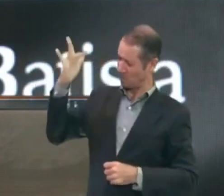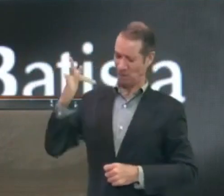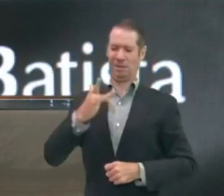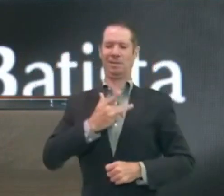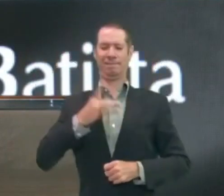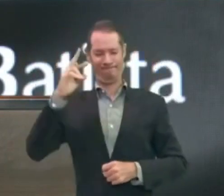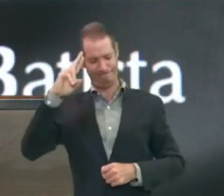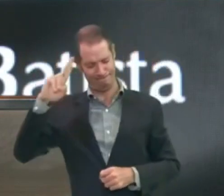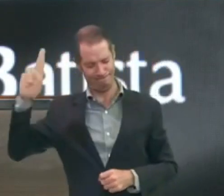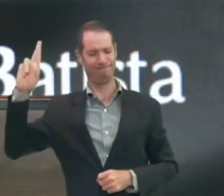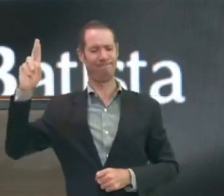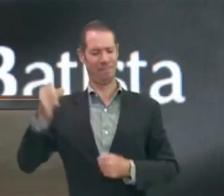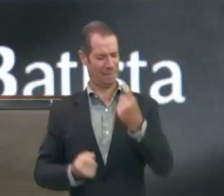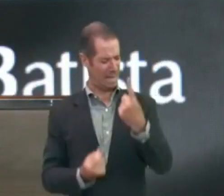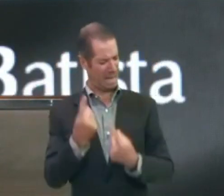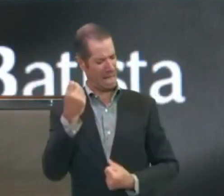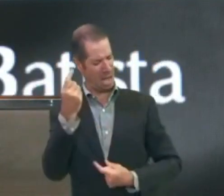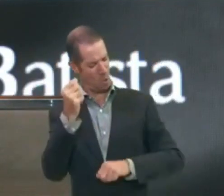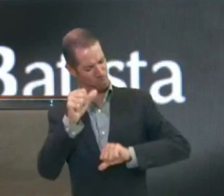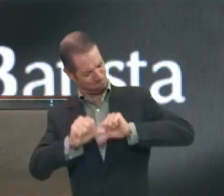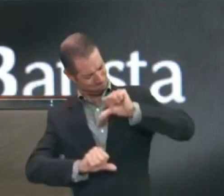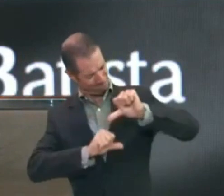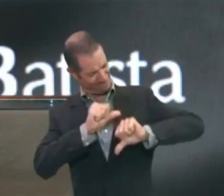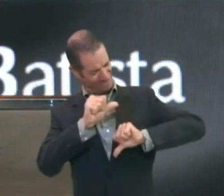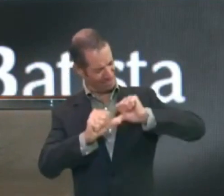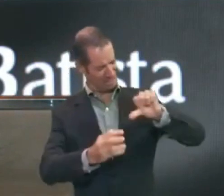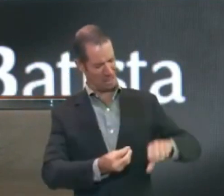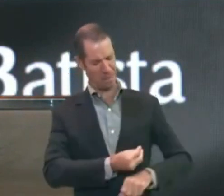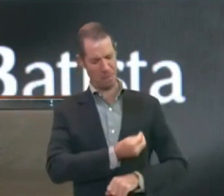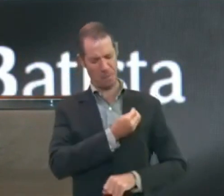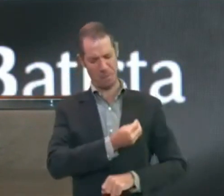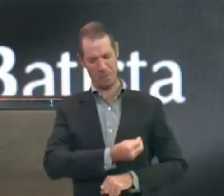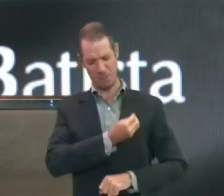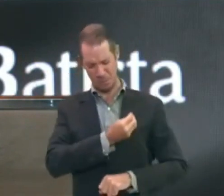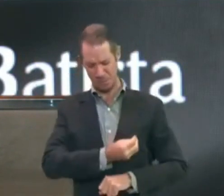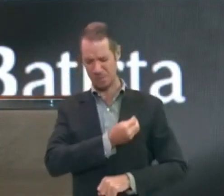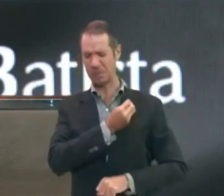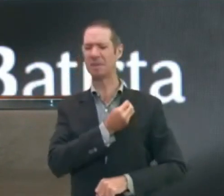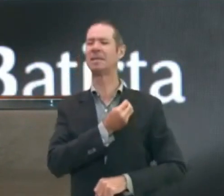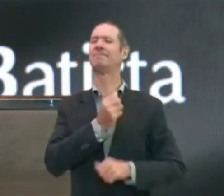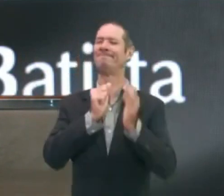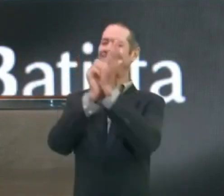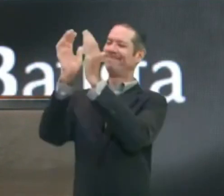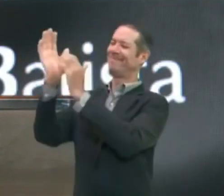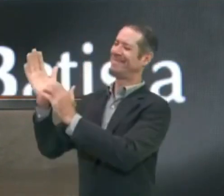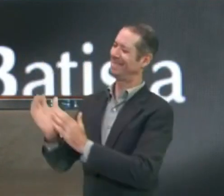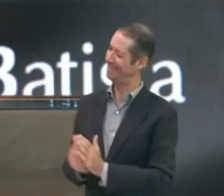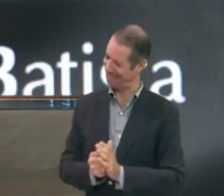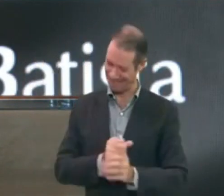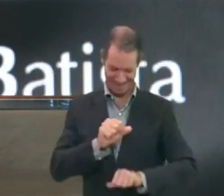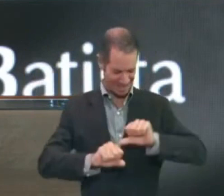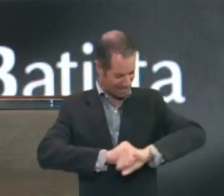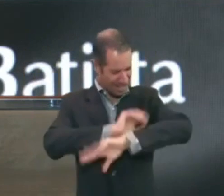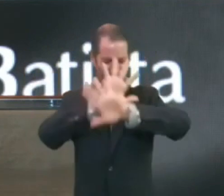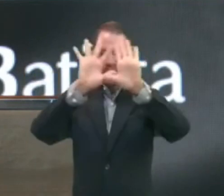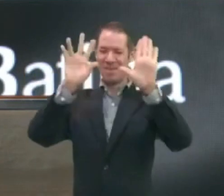do Senhor seja algo tão transformador na nossa vida, que redunde em louvor e glória para o